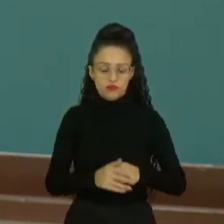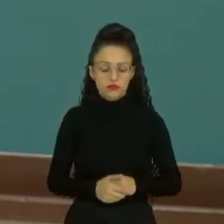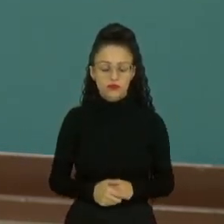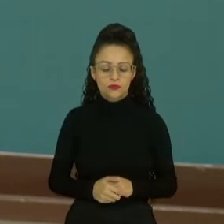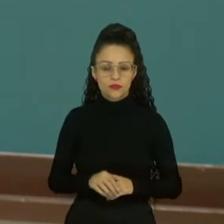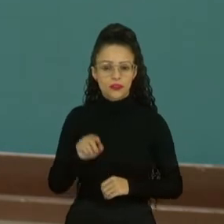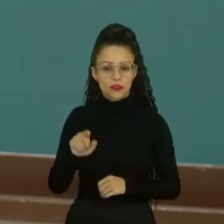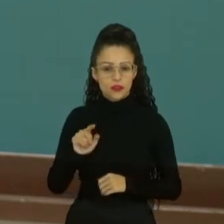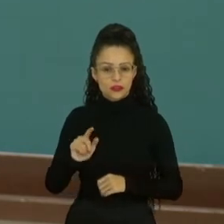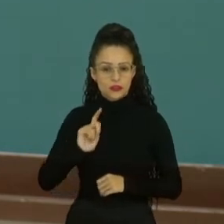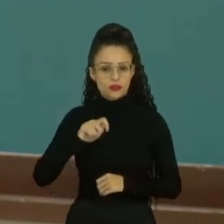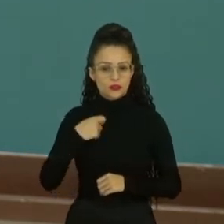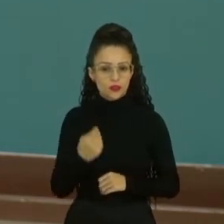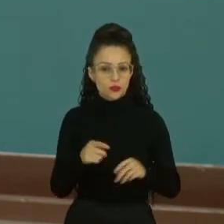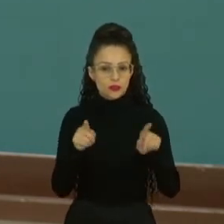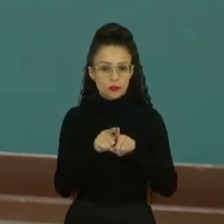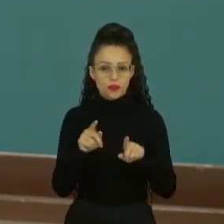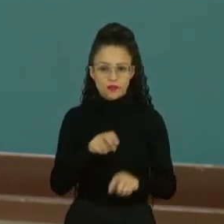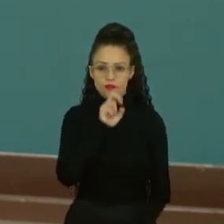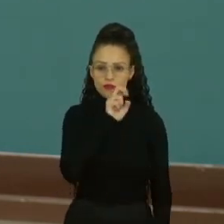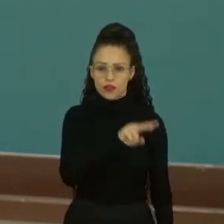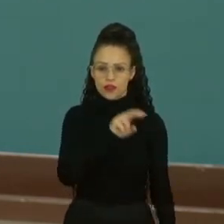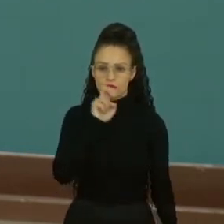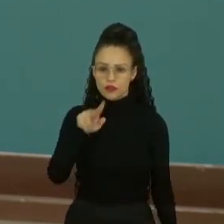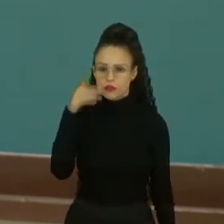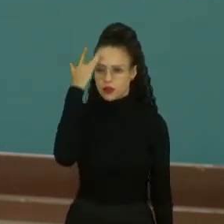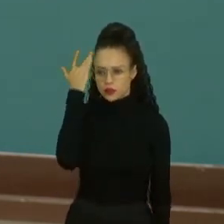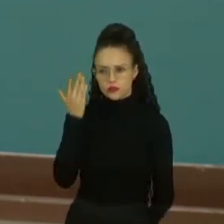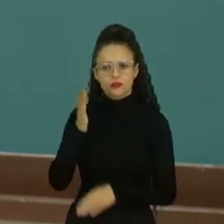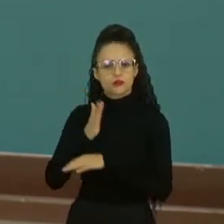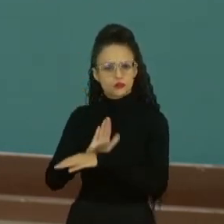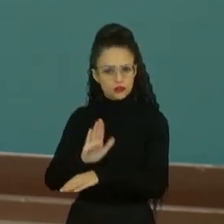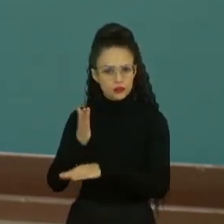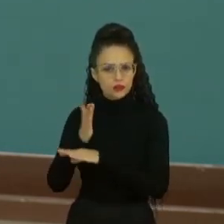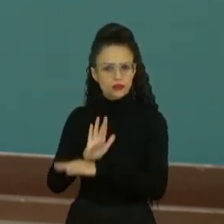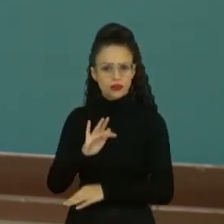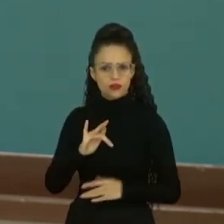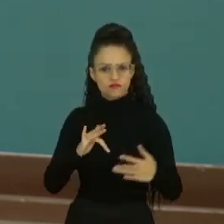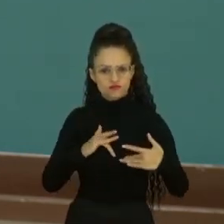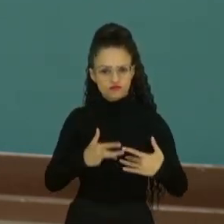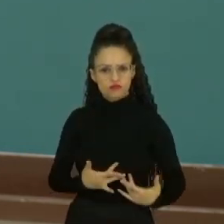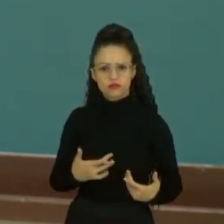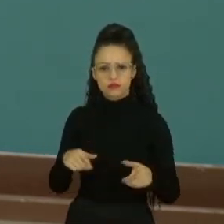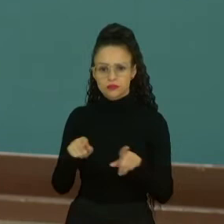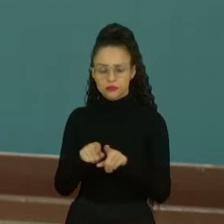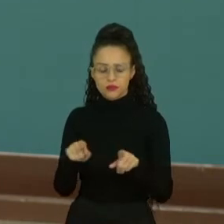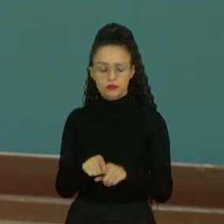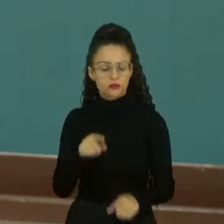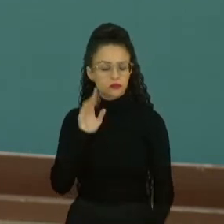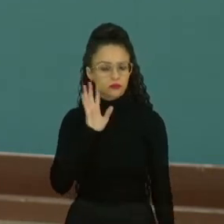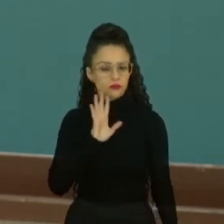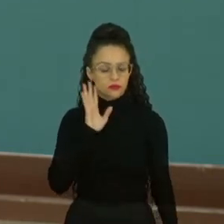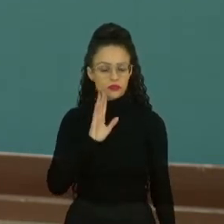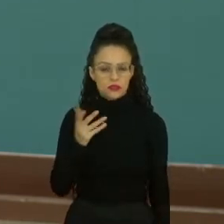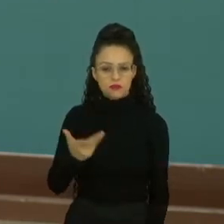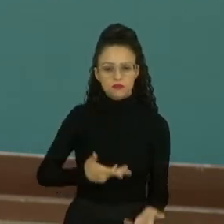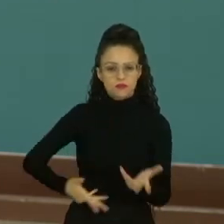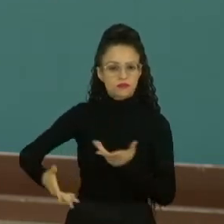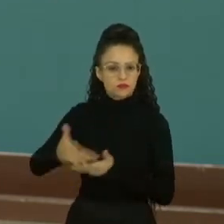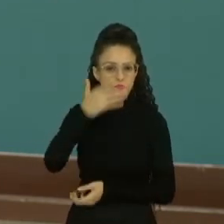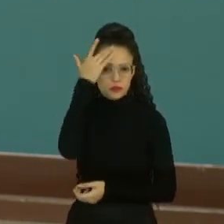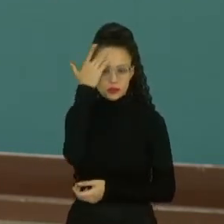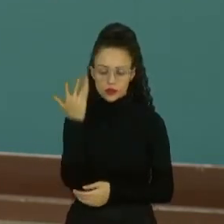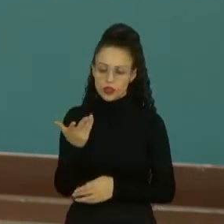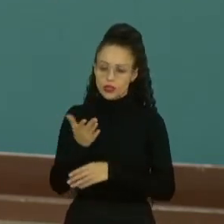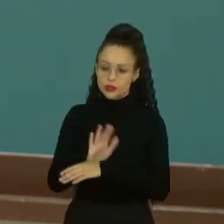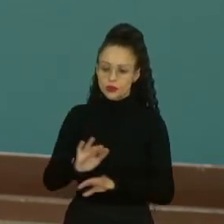Essa questão a gente vê muitas pessoas solidárias também, né? É muito legal, muito interessante que muitas pessoas se envolvem e